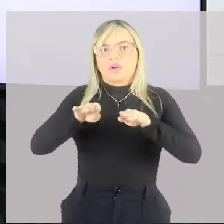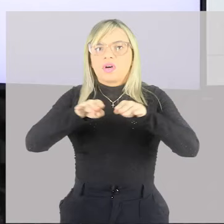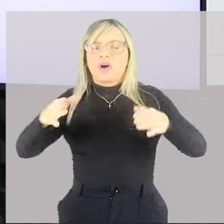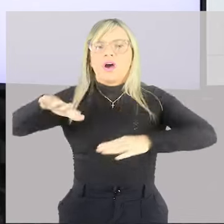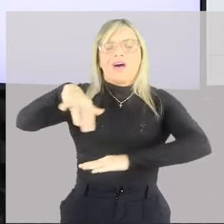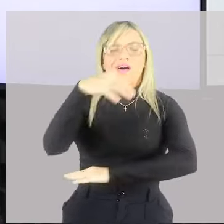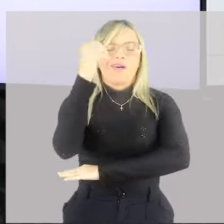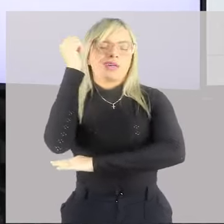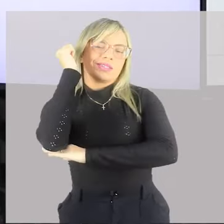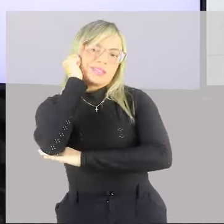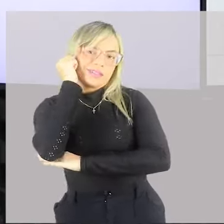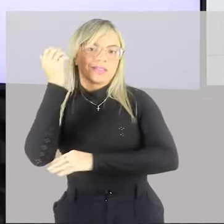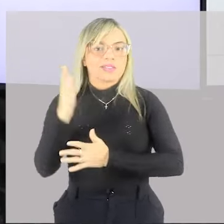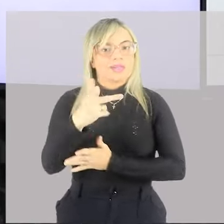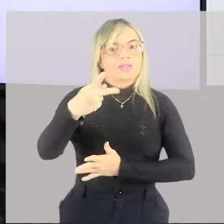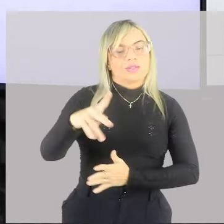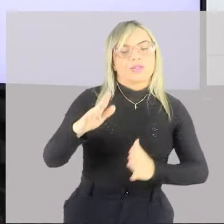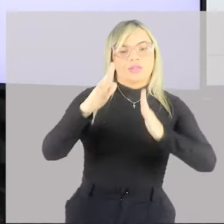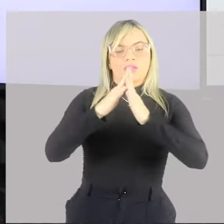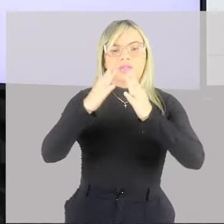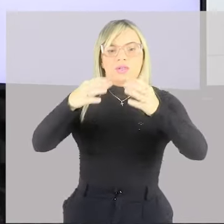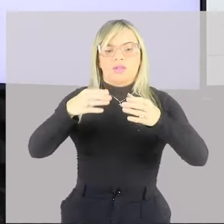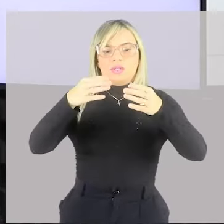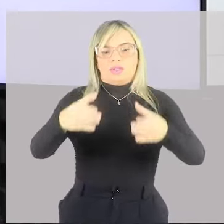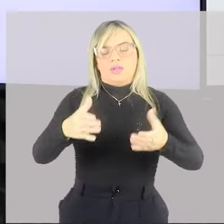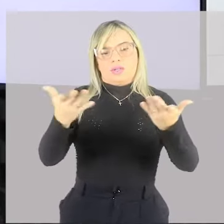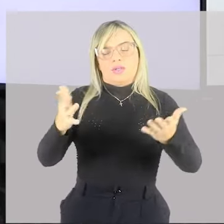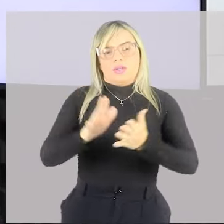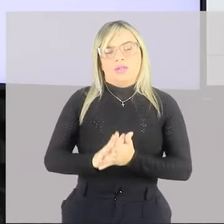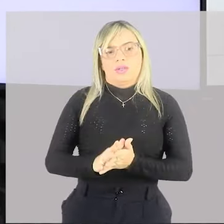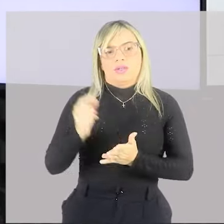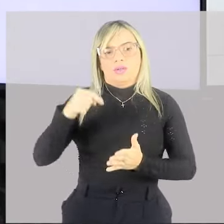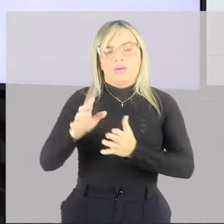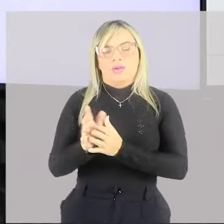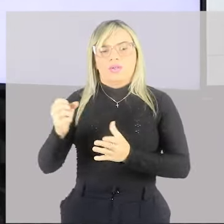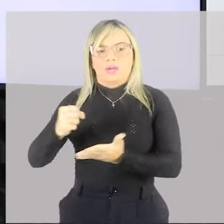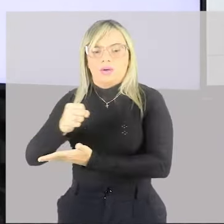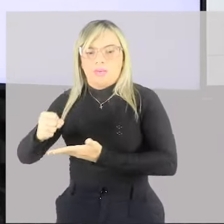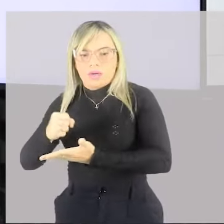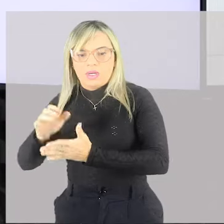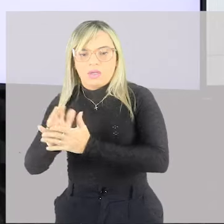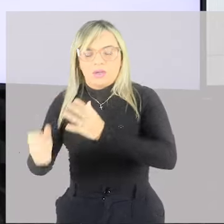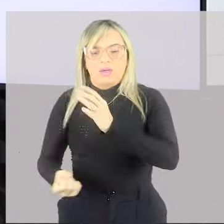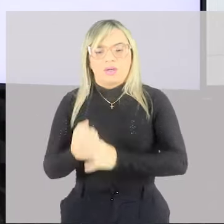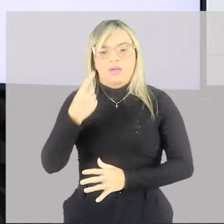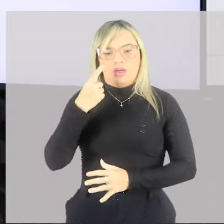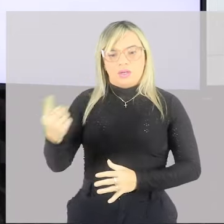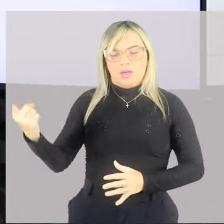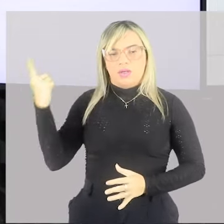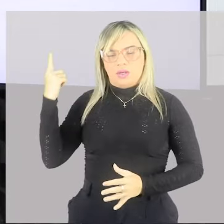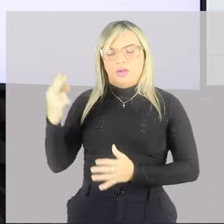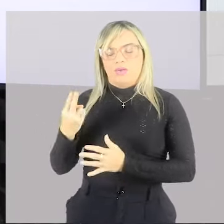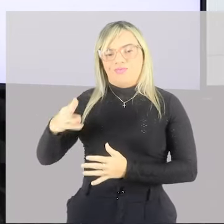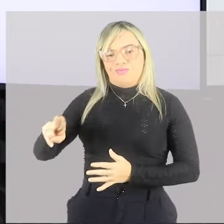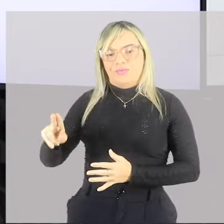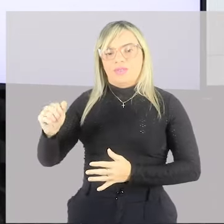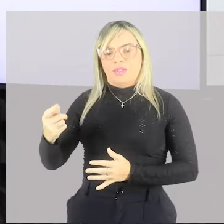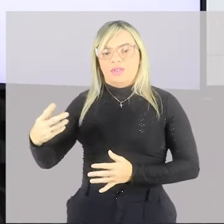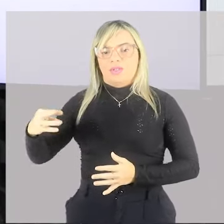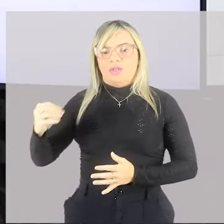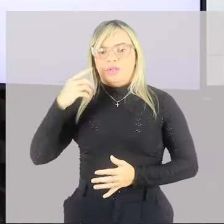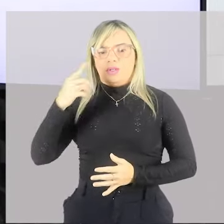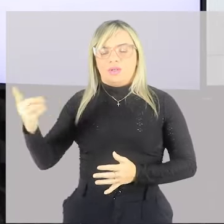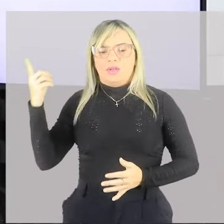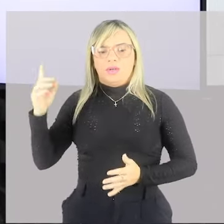por que que não botou varanda porque o nome Originalmente é esse bebê não tem para onde correr então este profeta é feito em um material